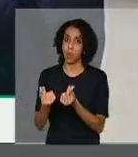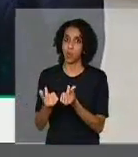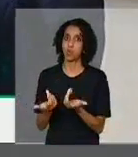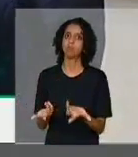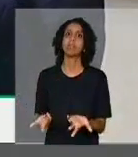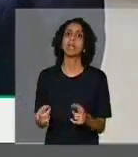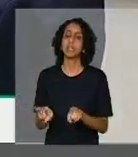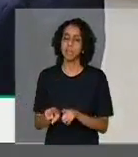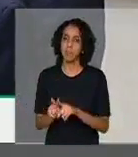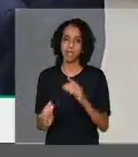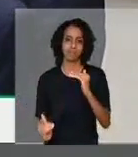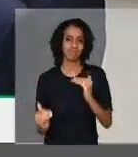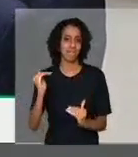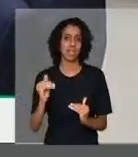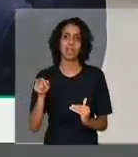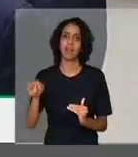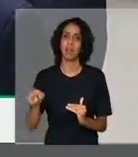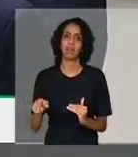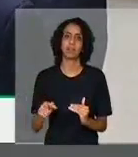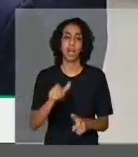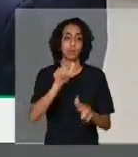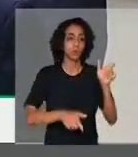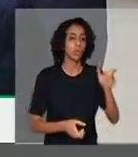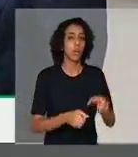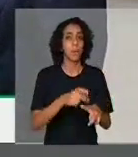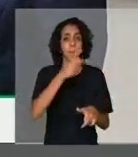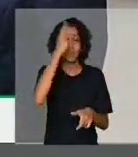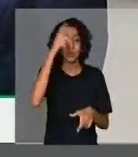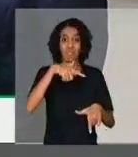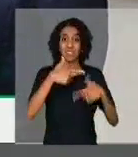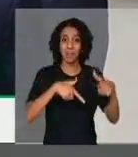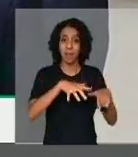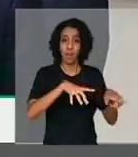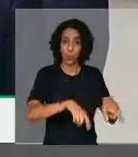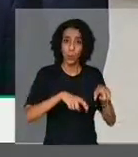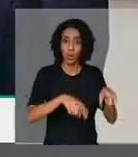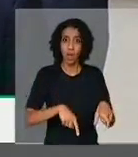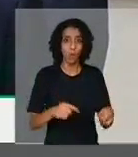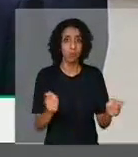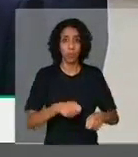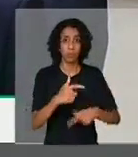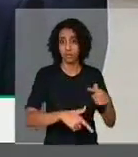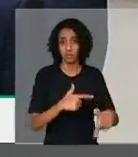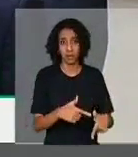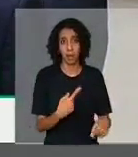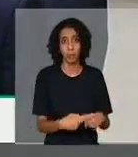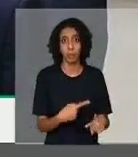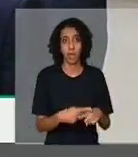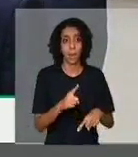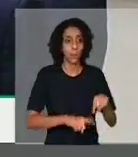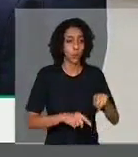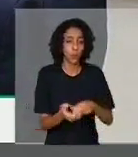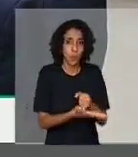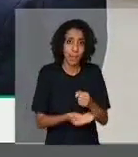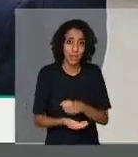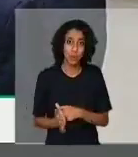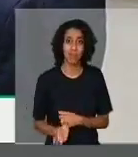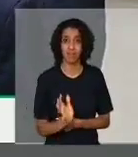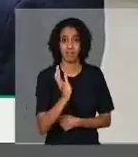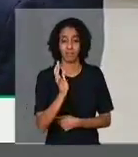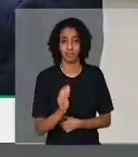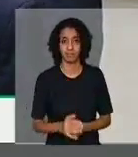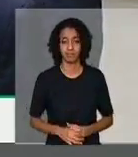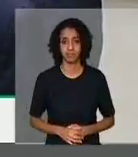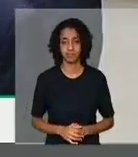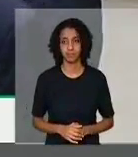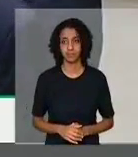do custo de produção, inviabilizando os produtores. E nesse cenário, eu queria concluir aqui, presidente, dizendo que